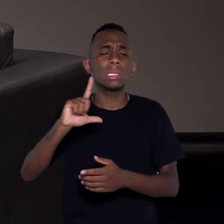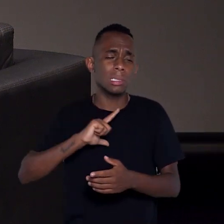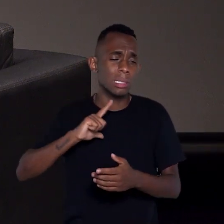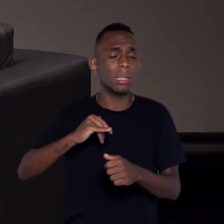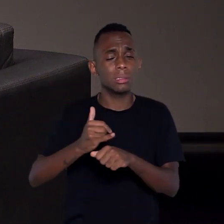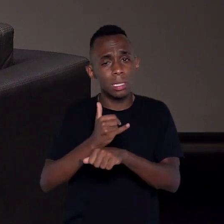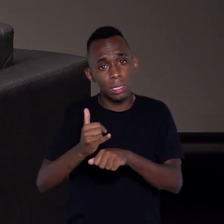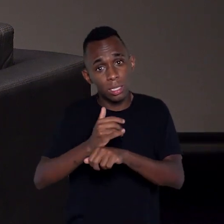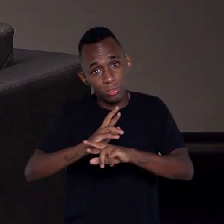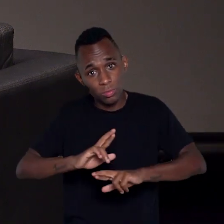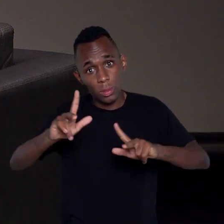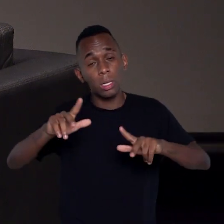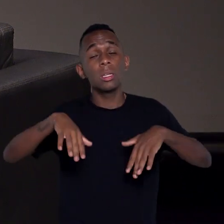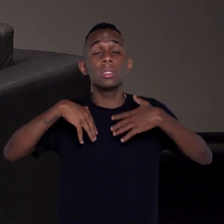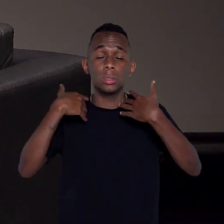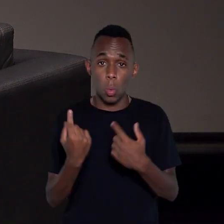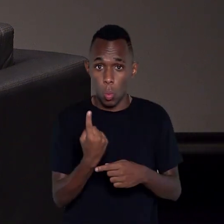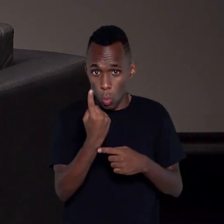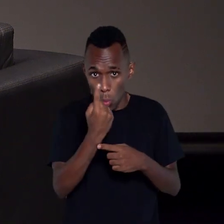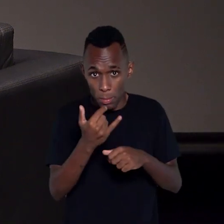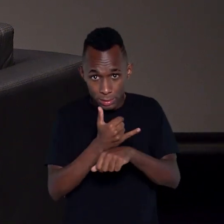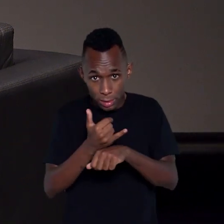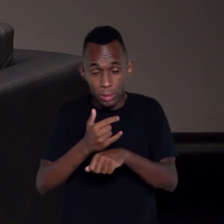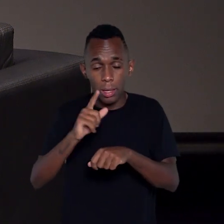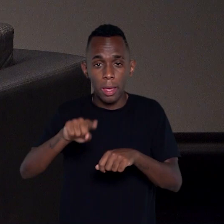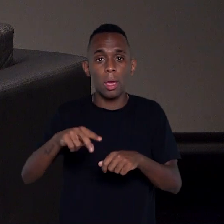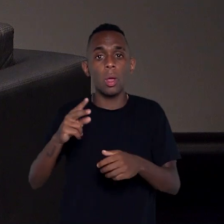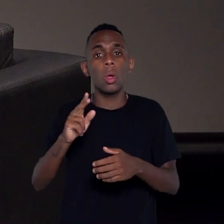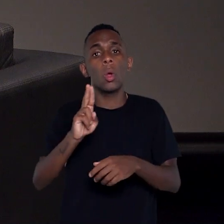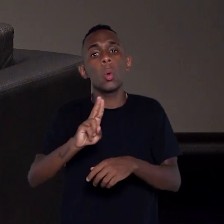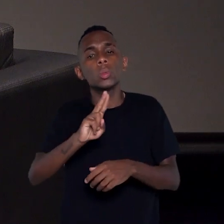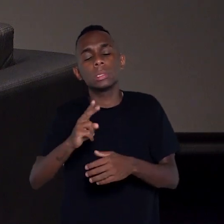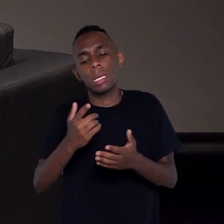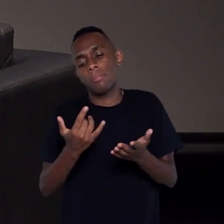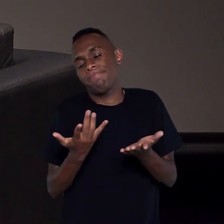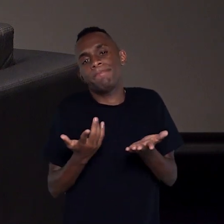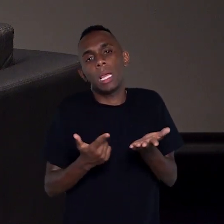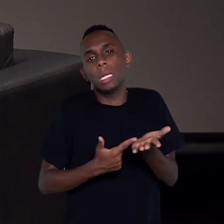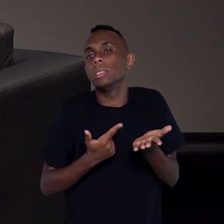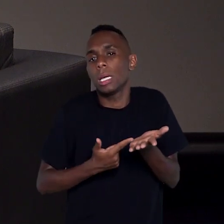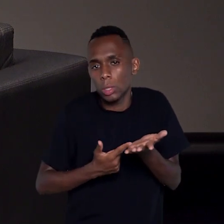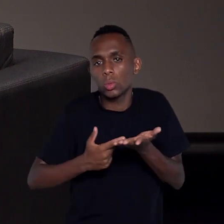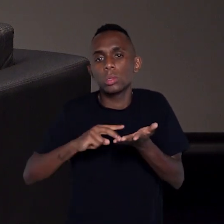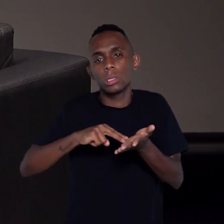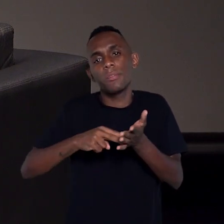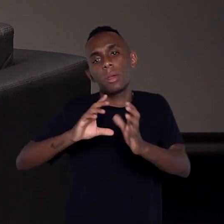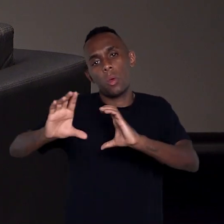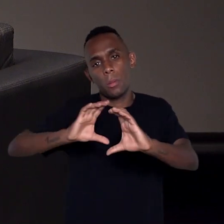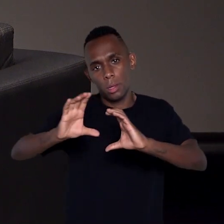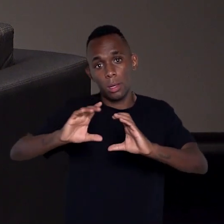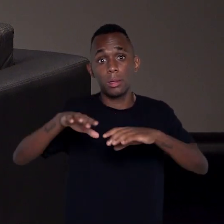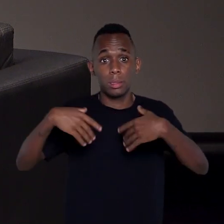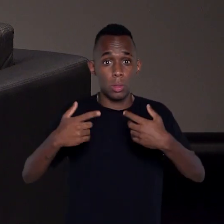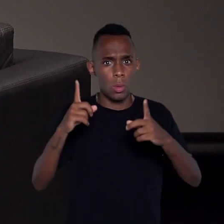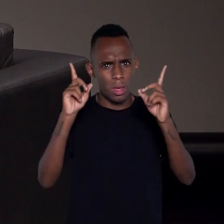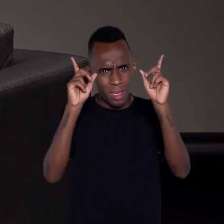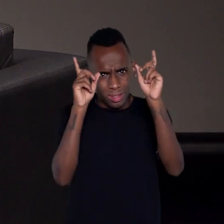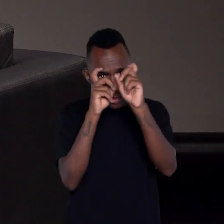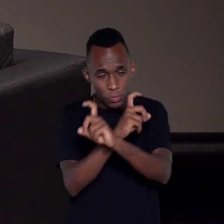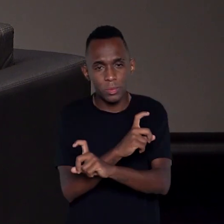outras maneiras. E uma das formas é esta, pela literatura. Ou seja, é difícil